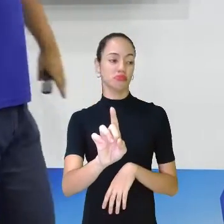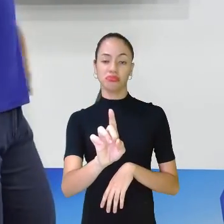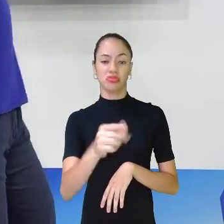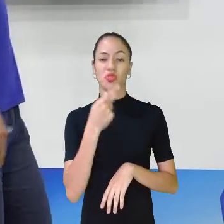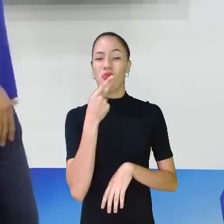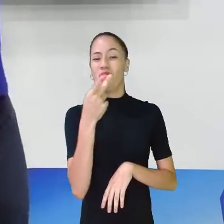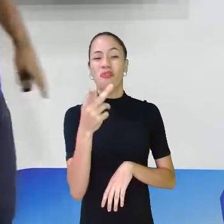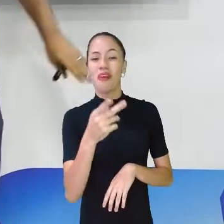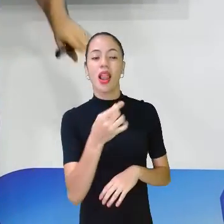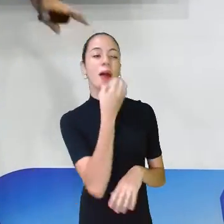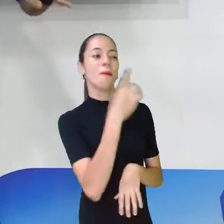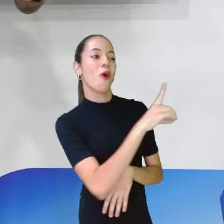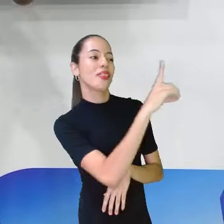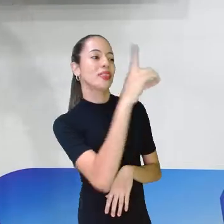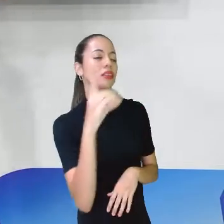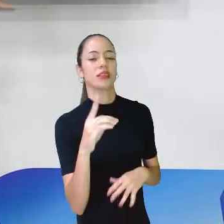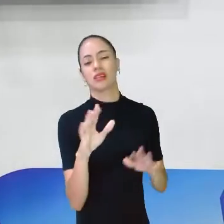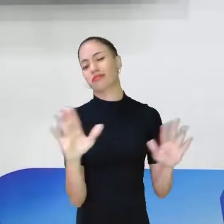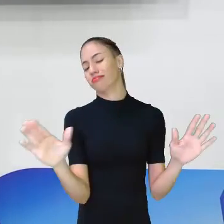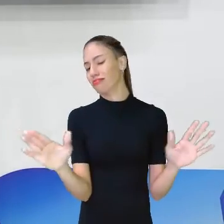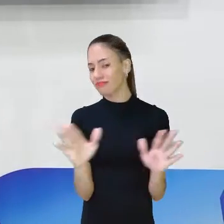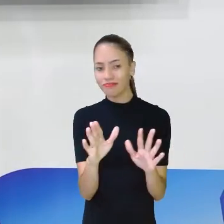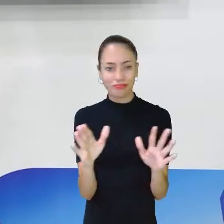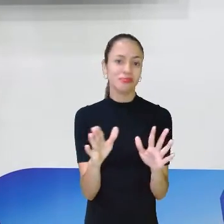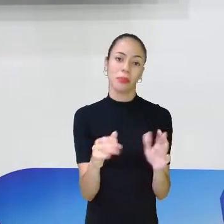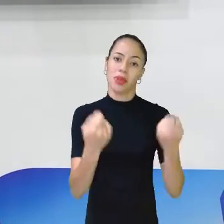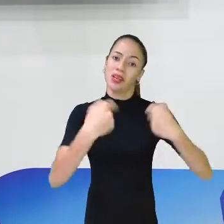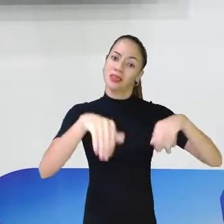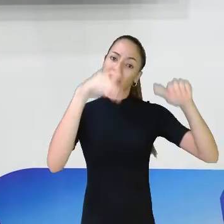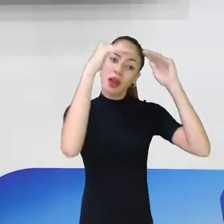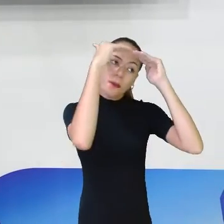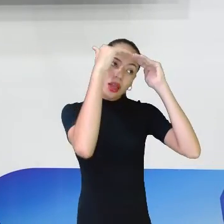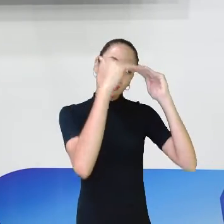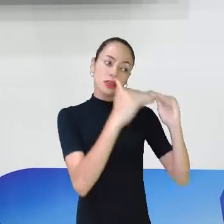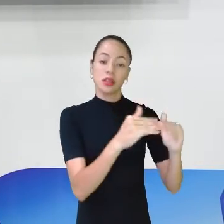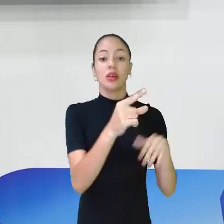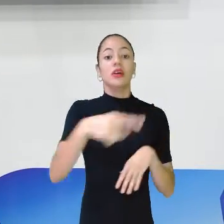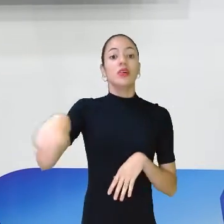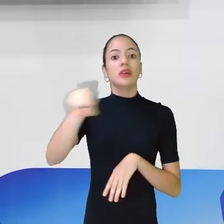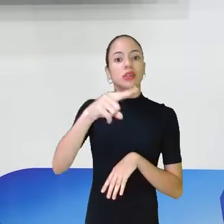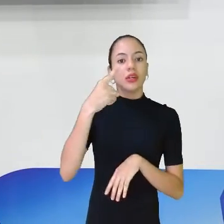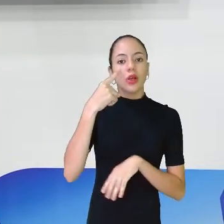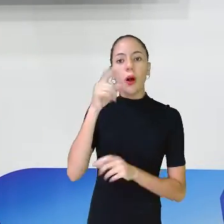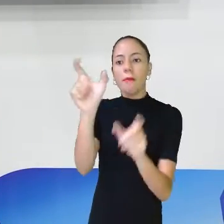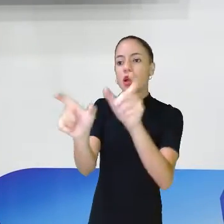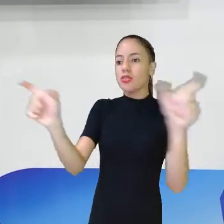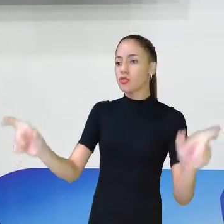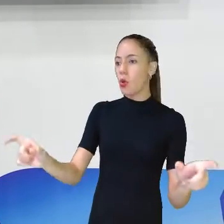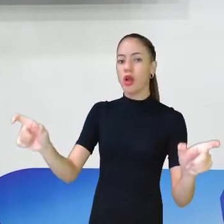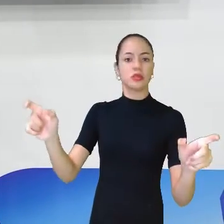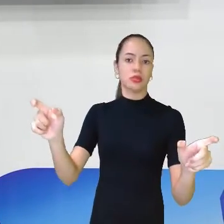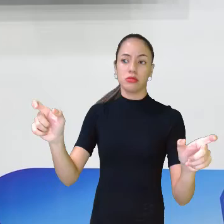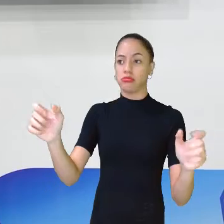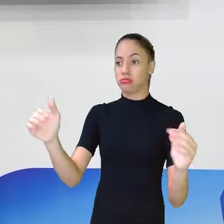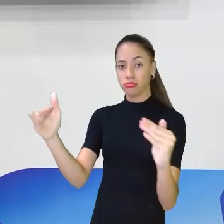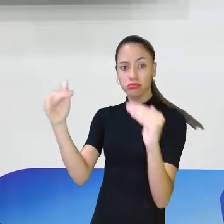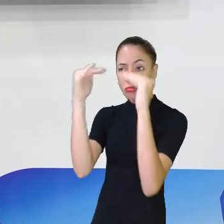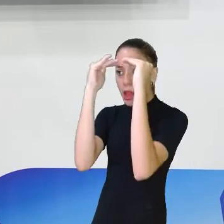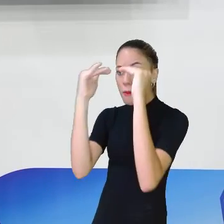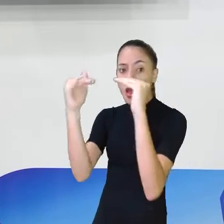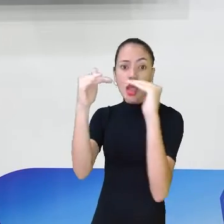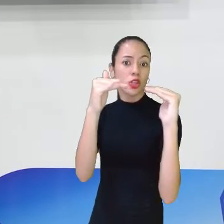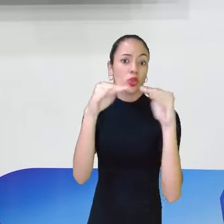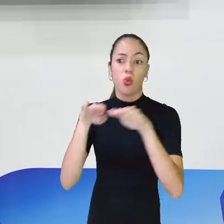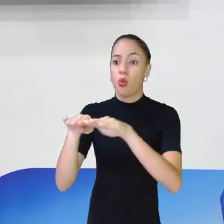Oi, oi. Não respeitando as pessoas. Então você tem que tratar as pessoas de uma forma igual, independentemente da função que ela